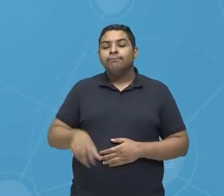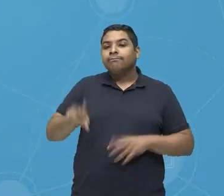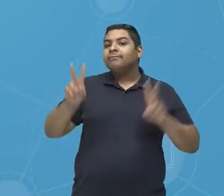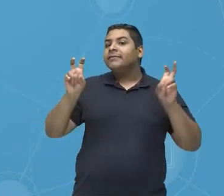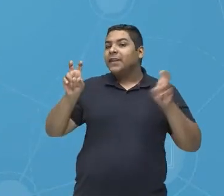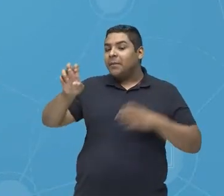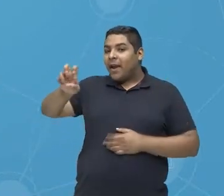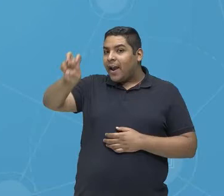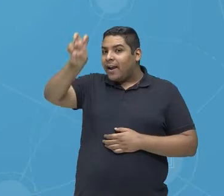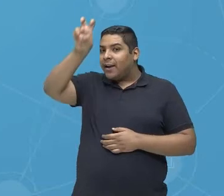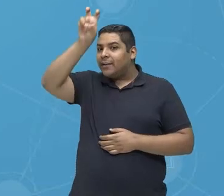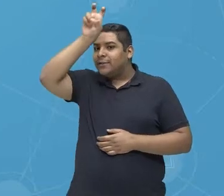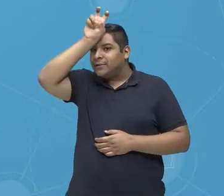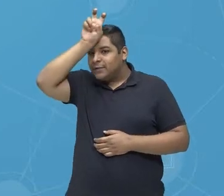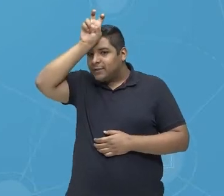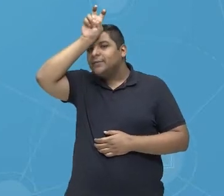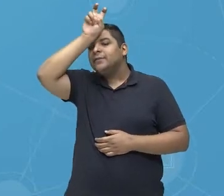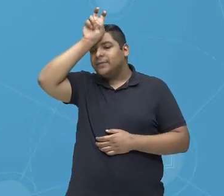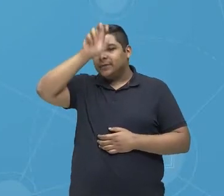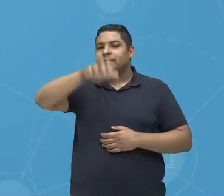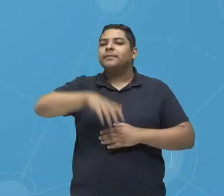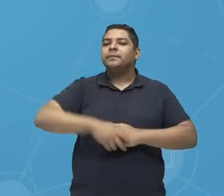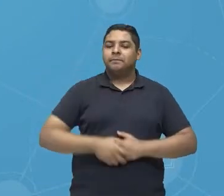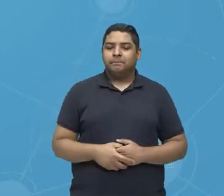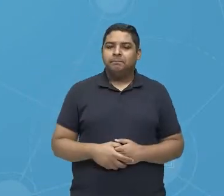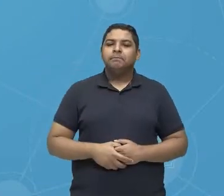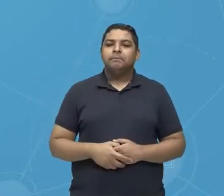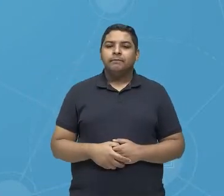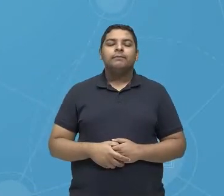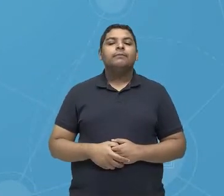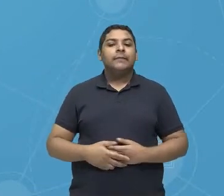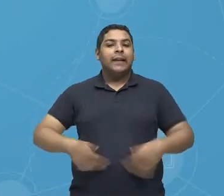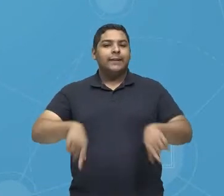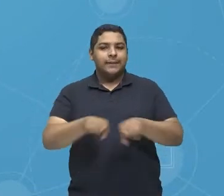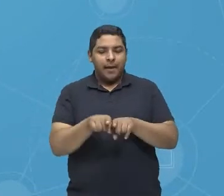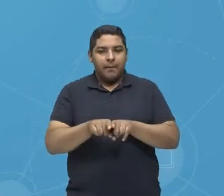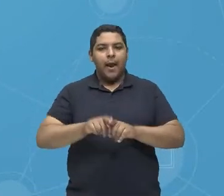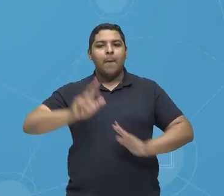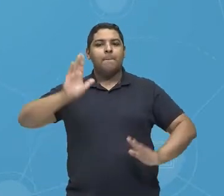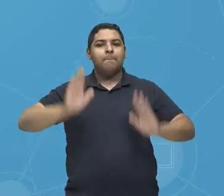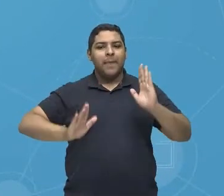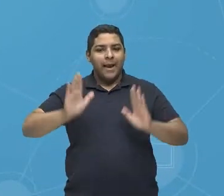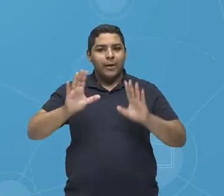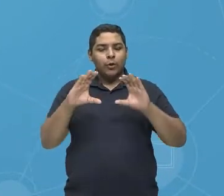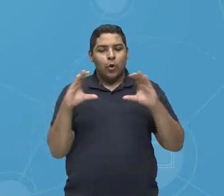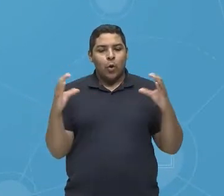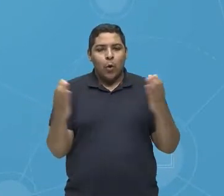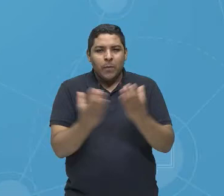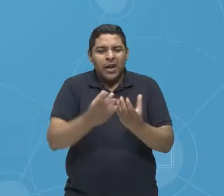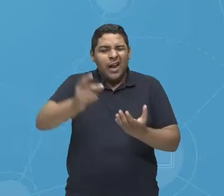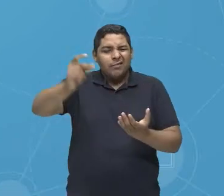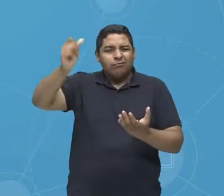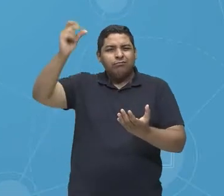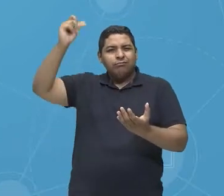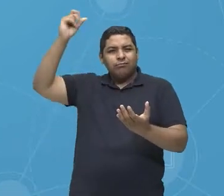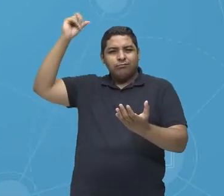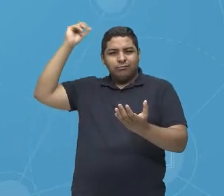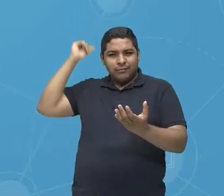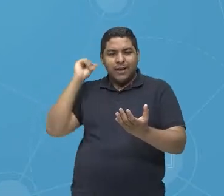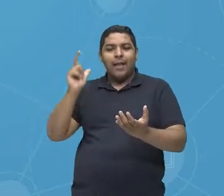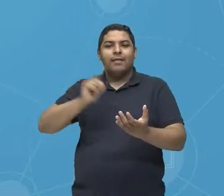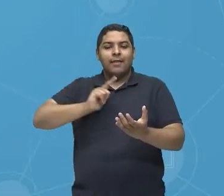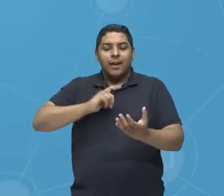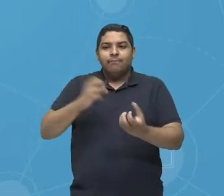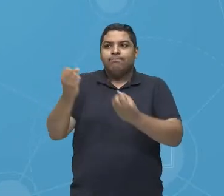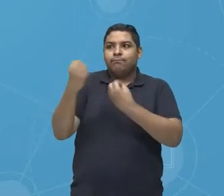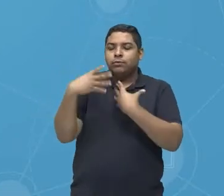Egito que ela vai falar. Sim, o Egito também, essa civilização antiga que traz muitos ensinamentos, que